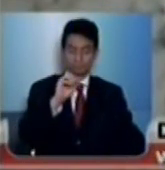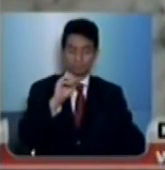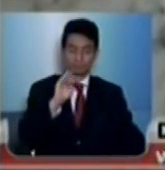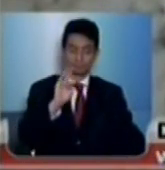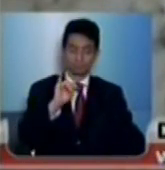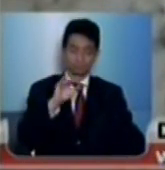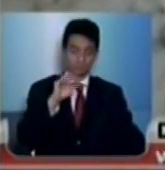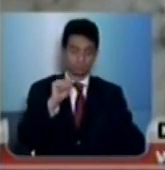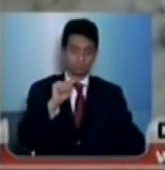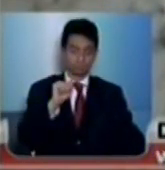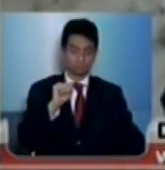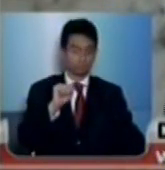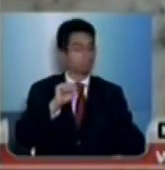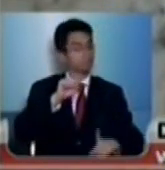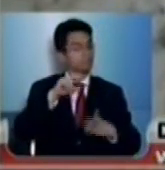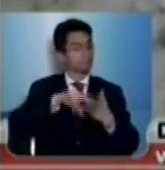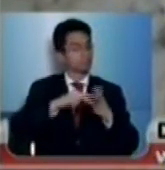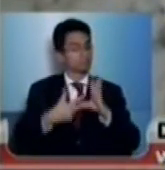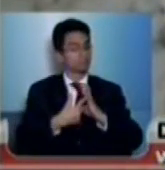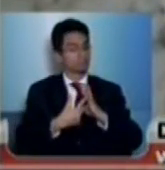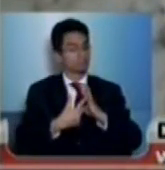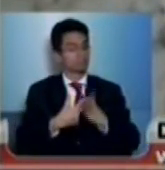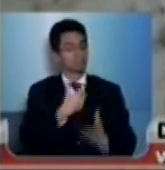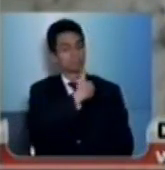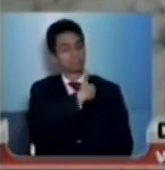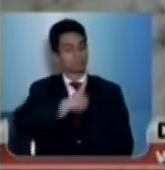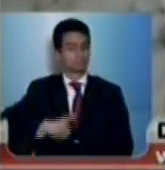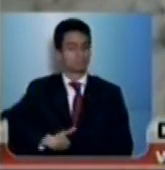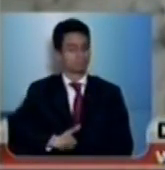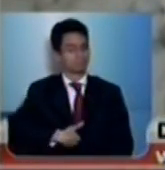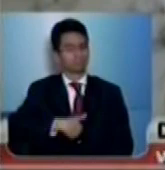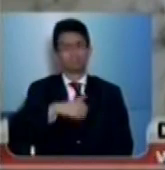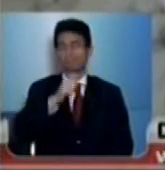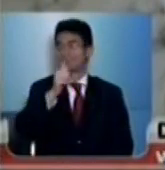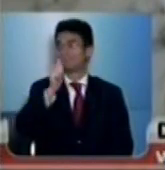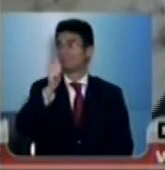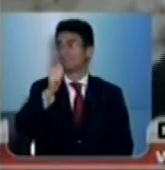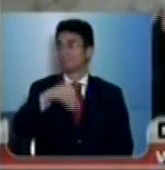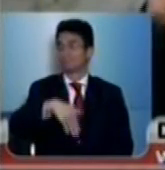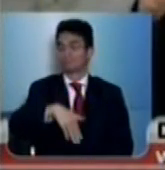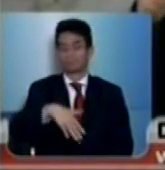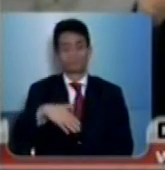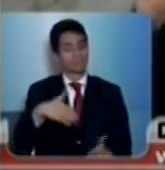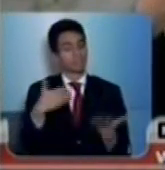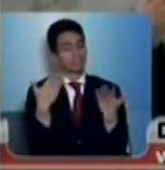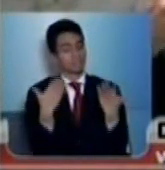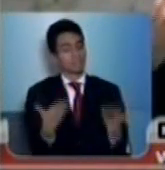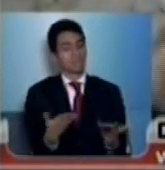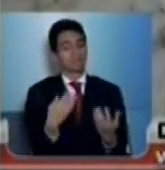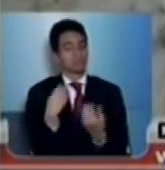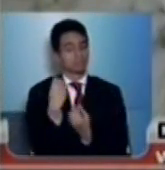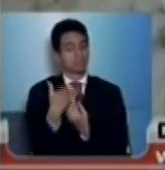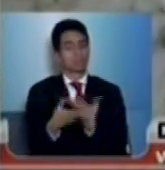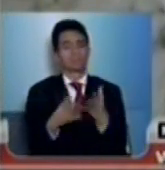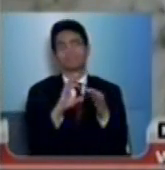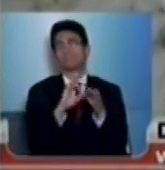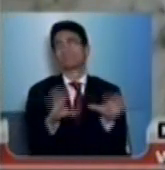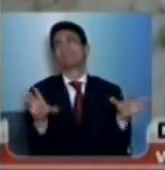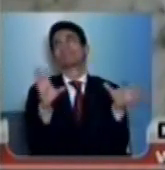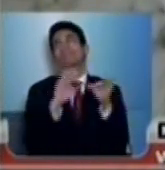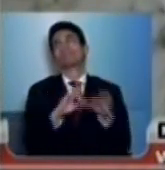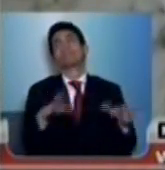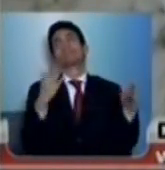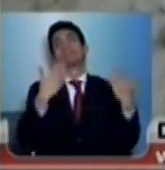leviano é leviano porque não investe no sistema prisional né permite essa superlotação